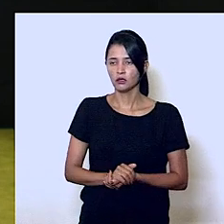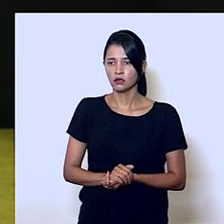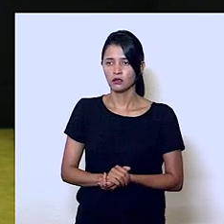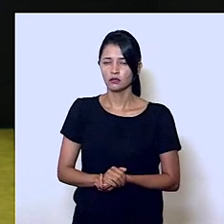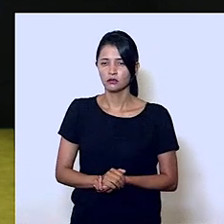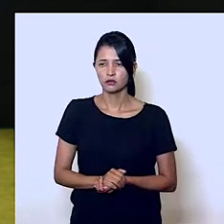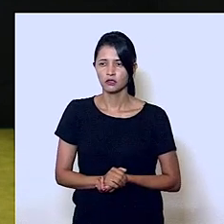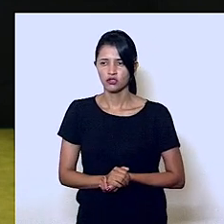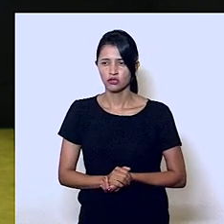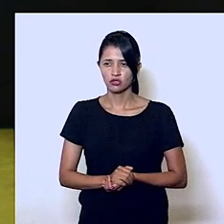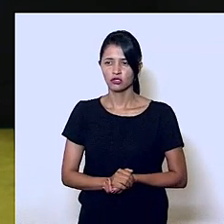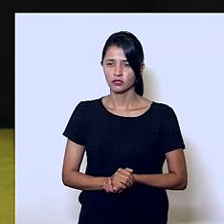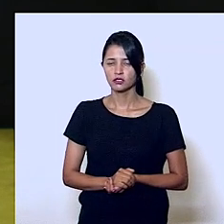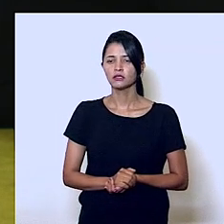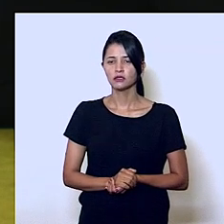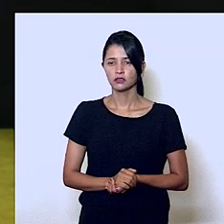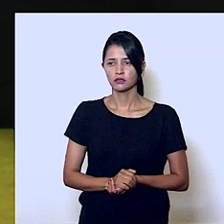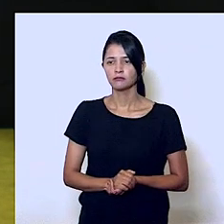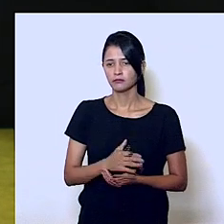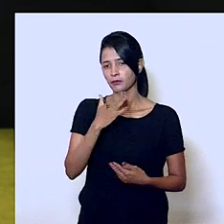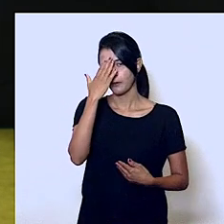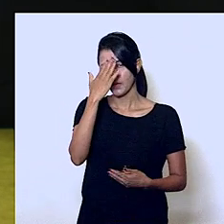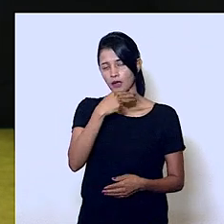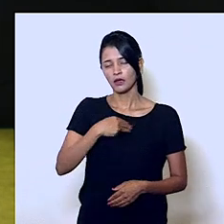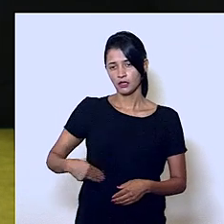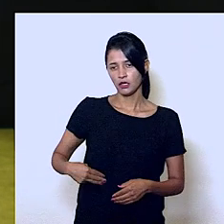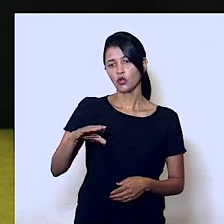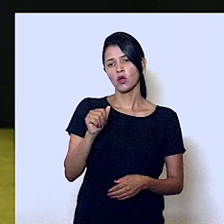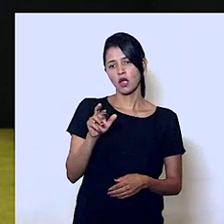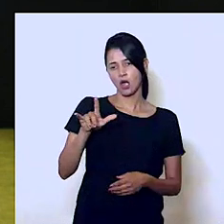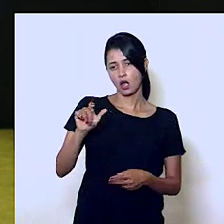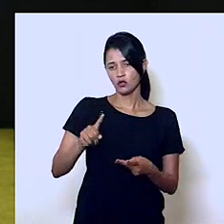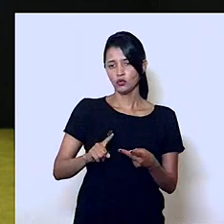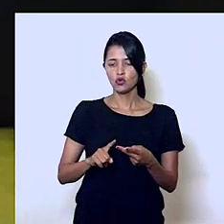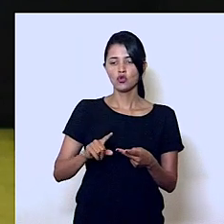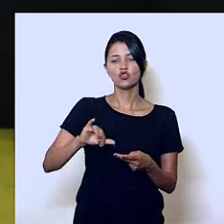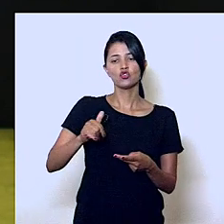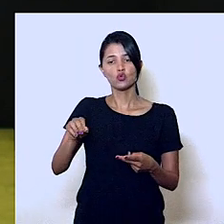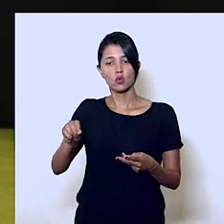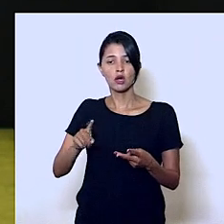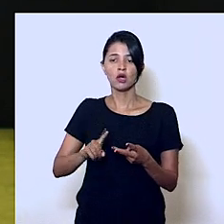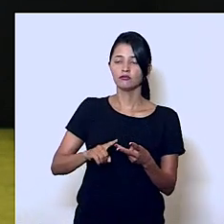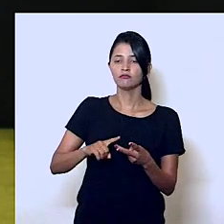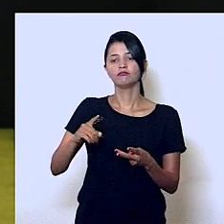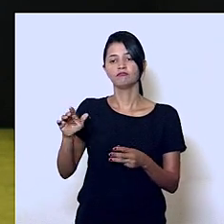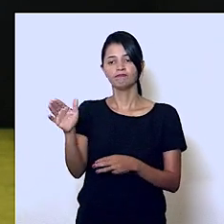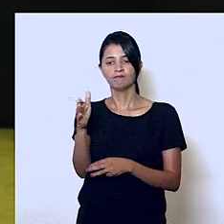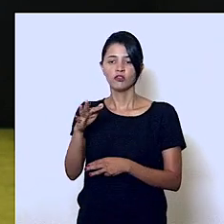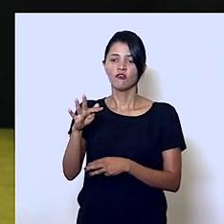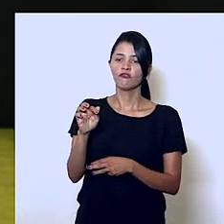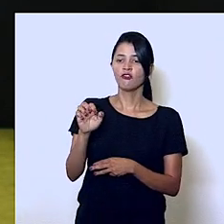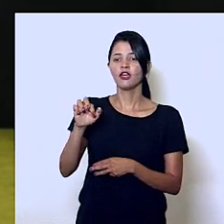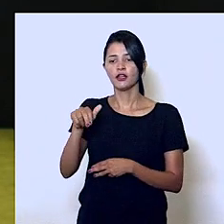Muito obrigada, ministro Carlos França, ministro João Roma, embaixador Fernando Simas e ministro José Múcio